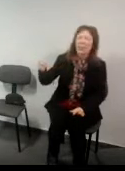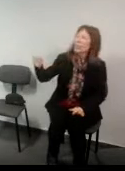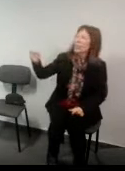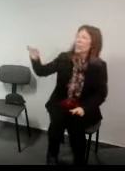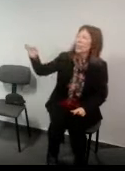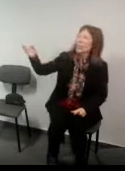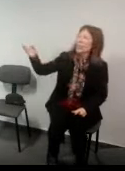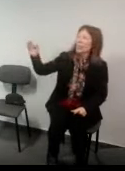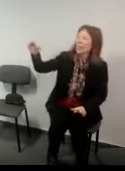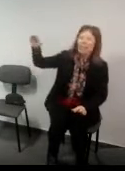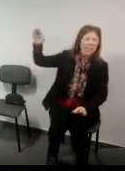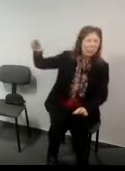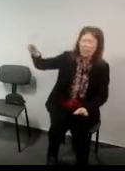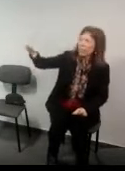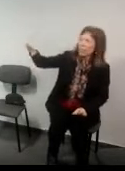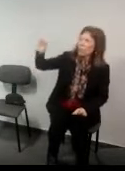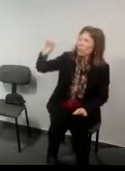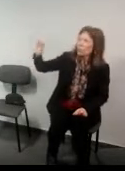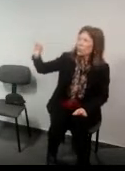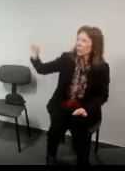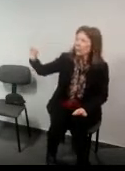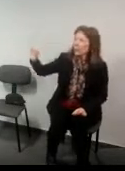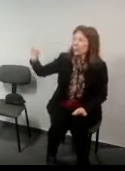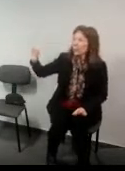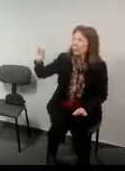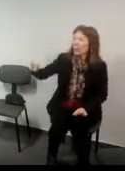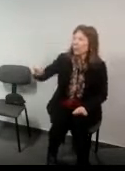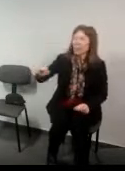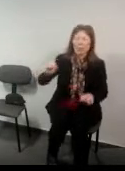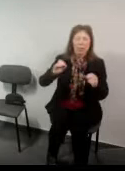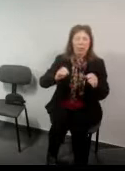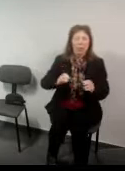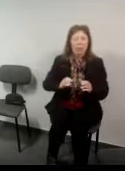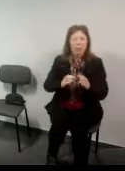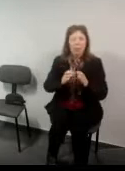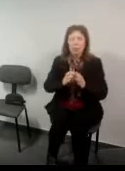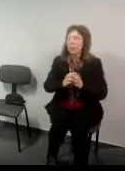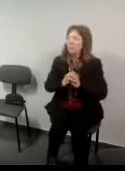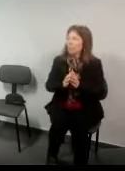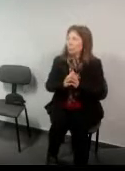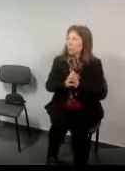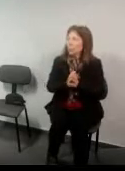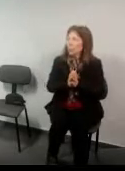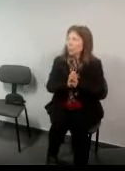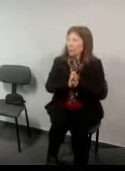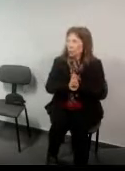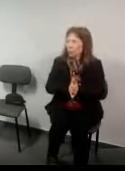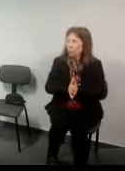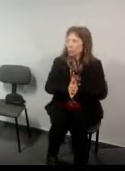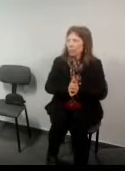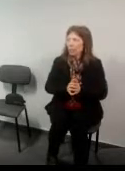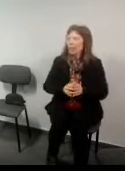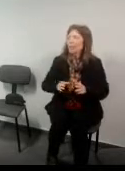Então, aí, até ali deu para entender. Só a última frase ali que fala, se o